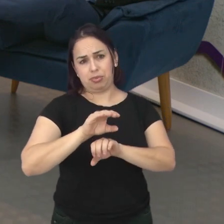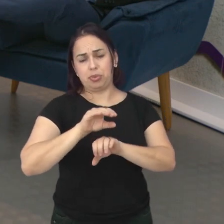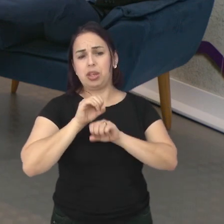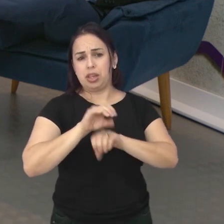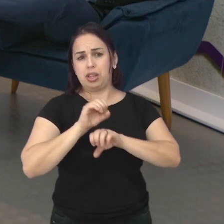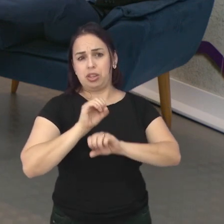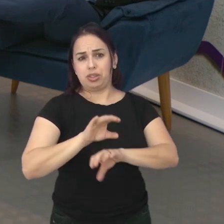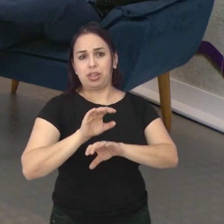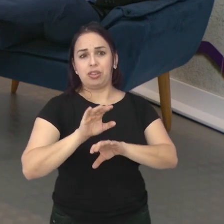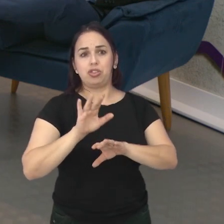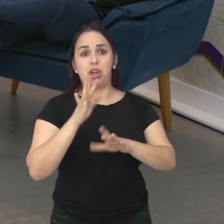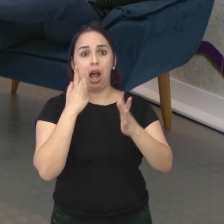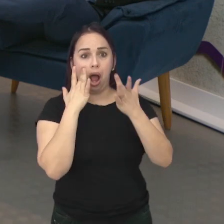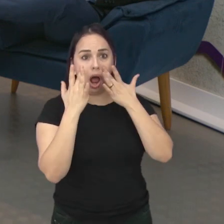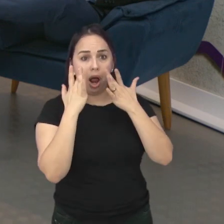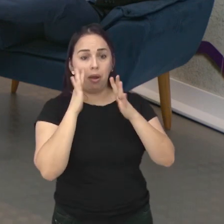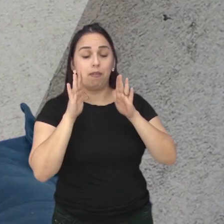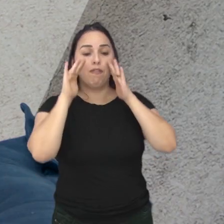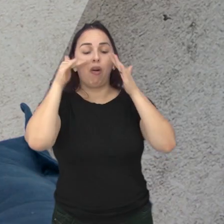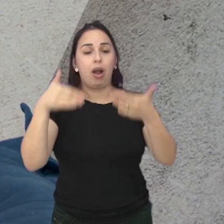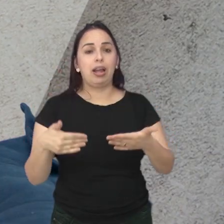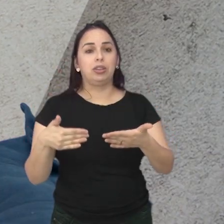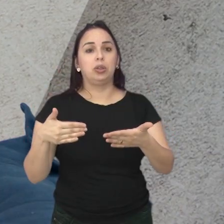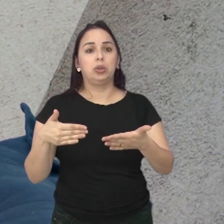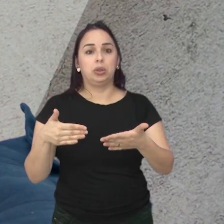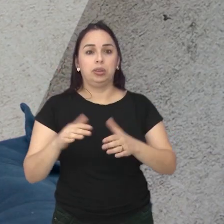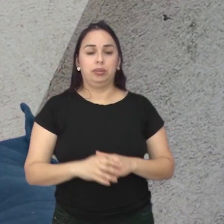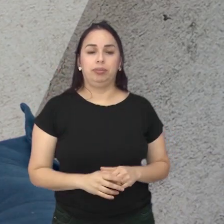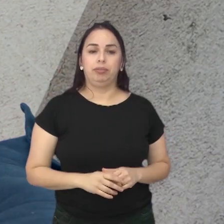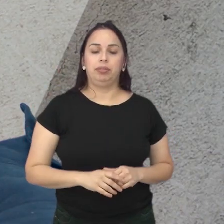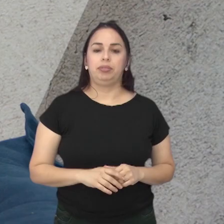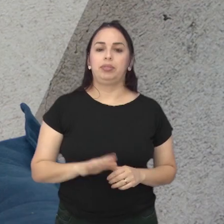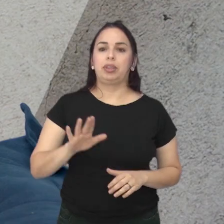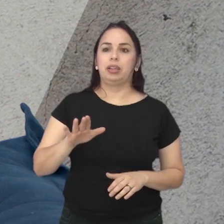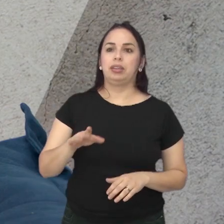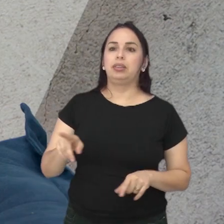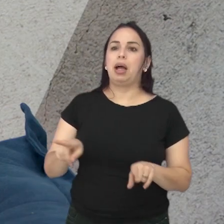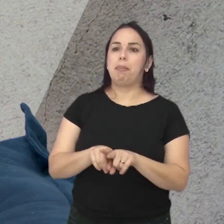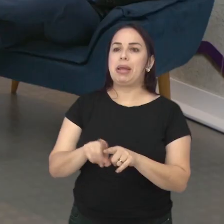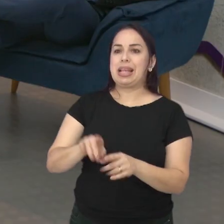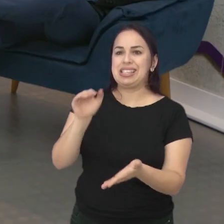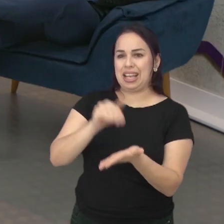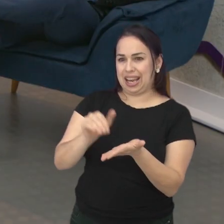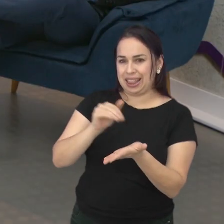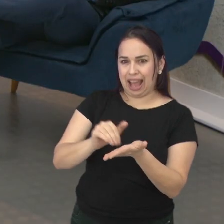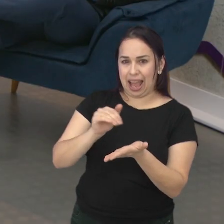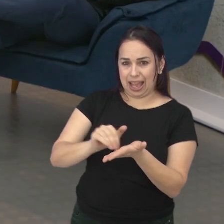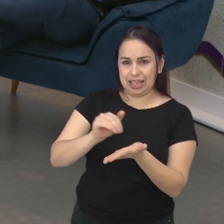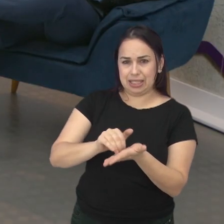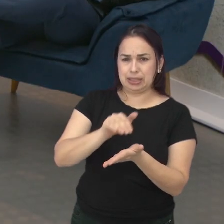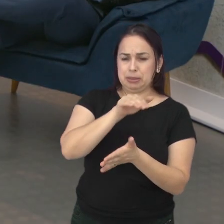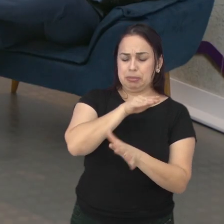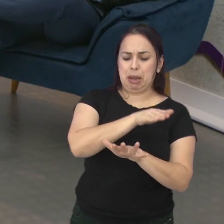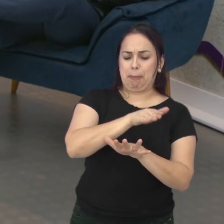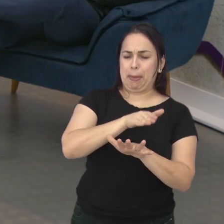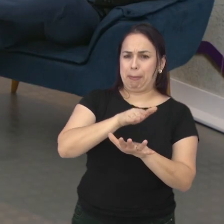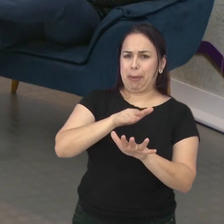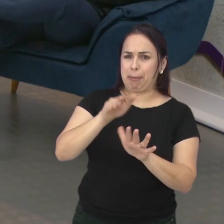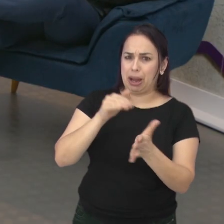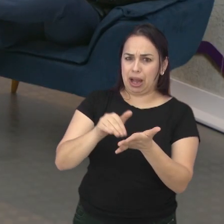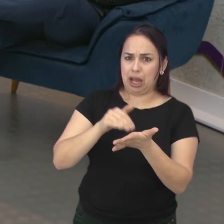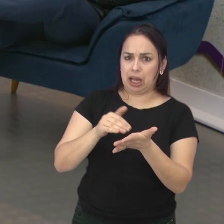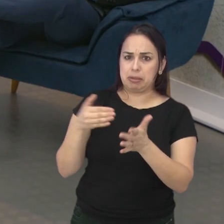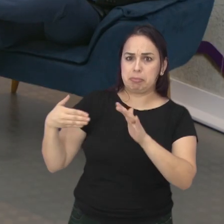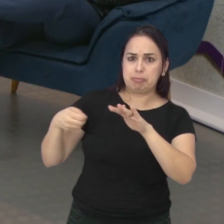de educação artística focada em teatro. Tem nas áreas públicas, nas secretarias, várias áreas,